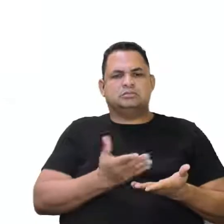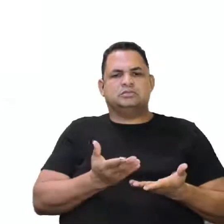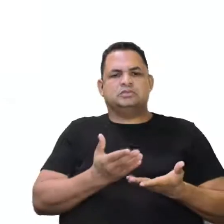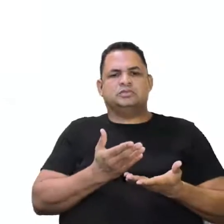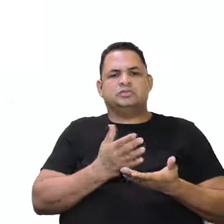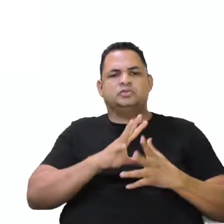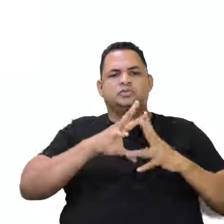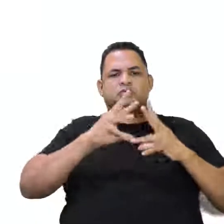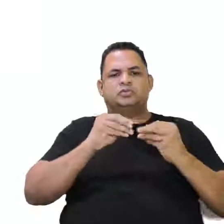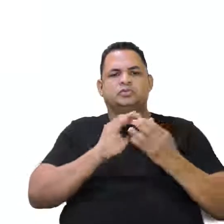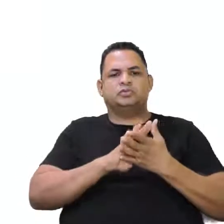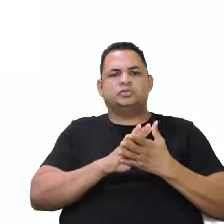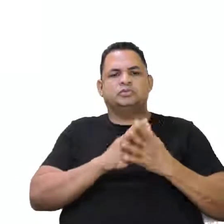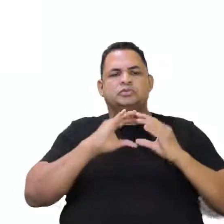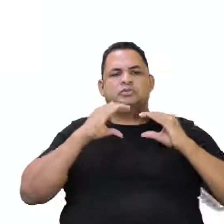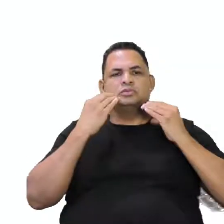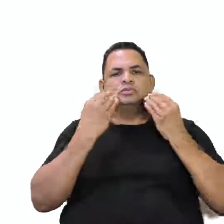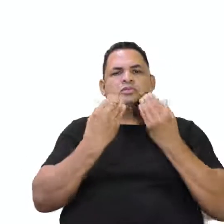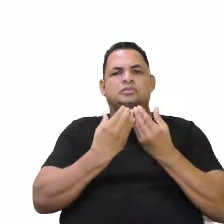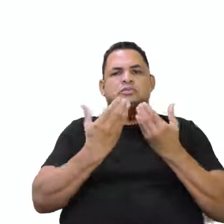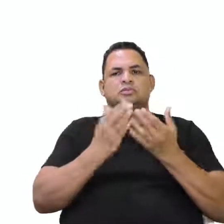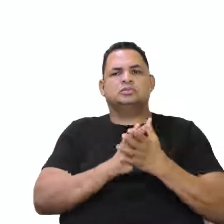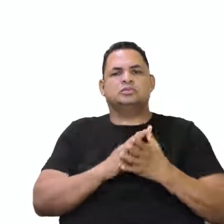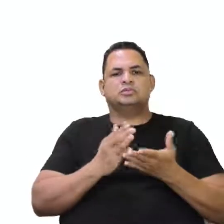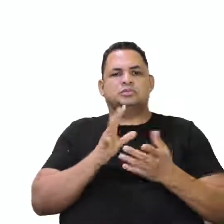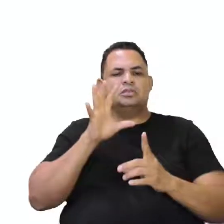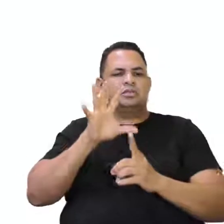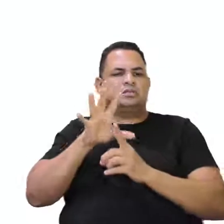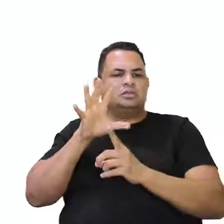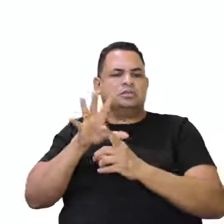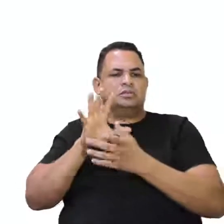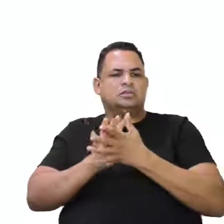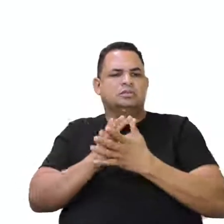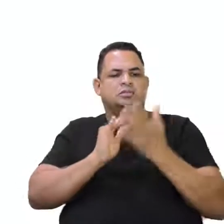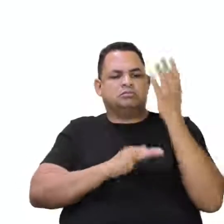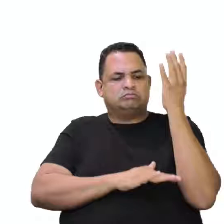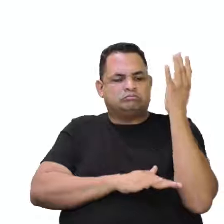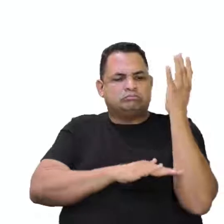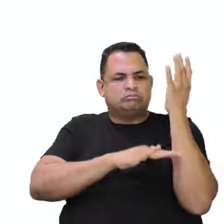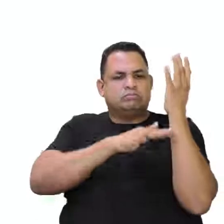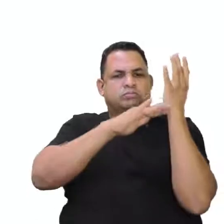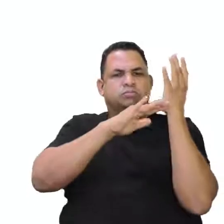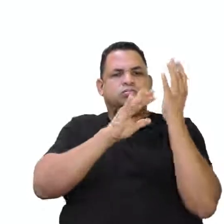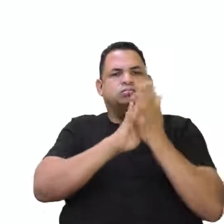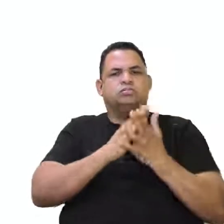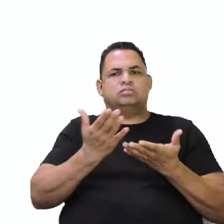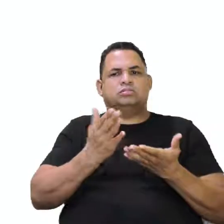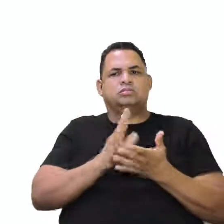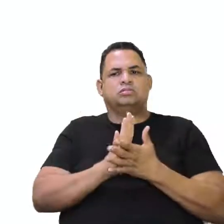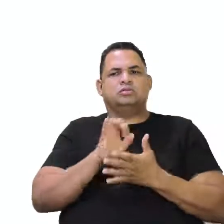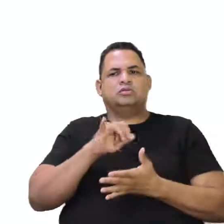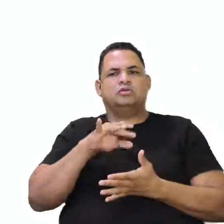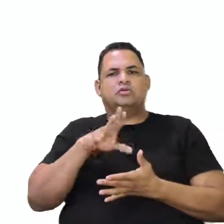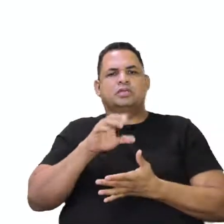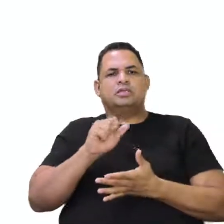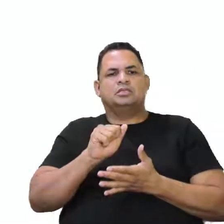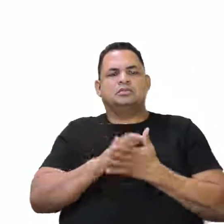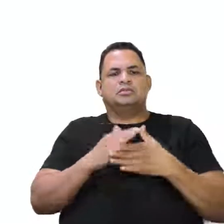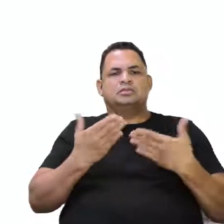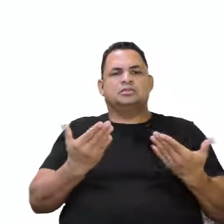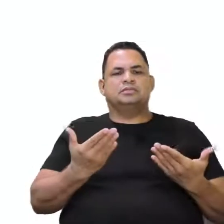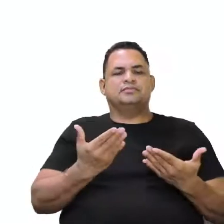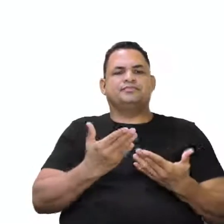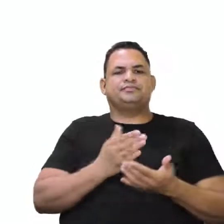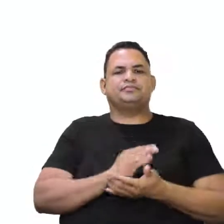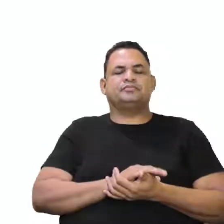danificando todas essas comunidades aí, provocando essas enchentes. E são ações antrópicas,